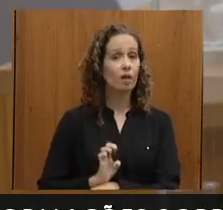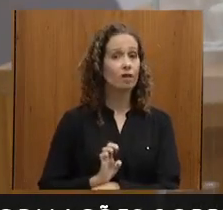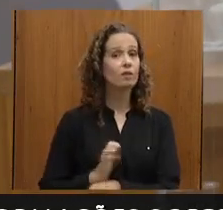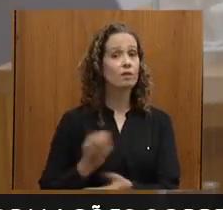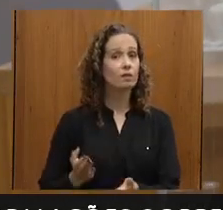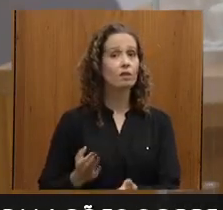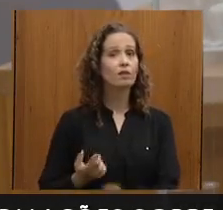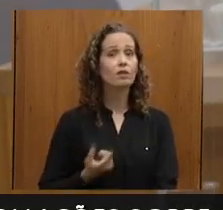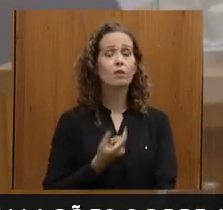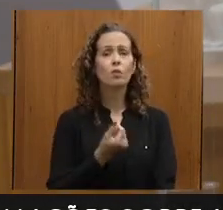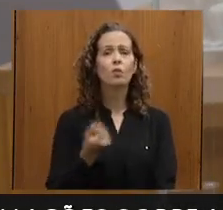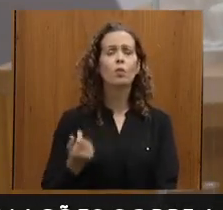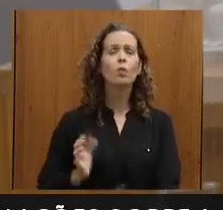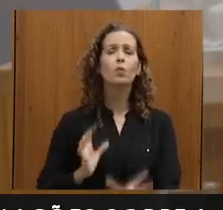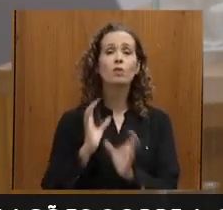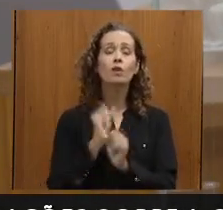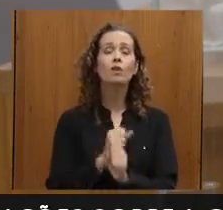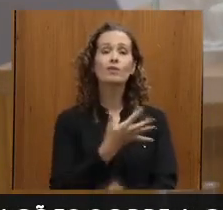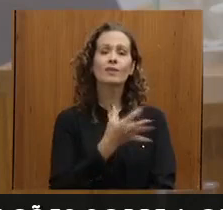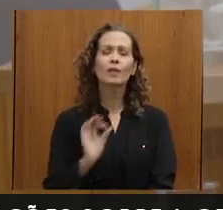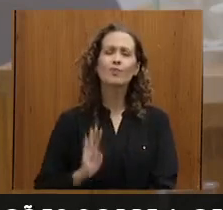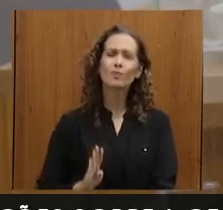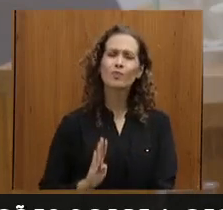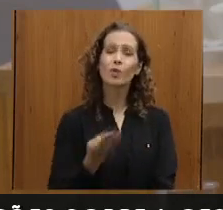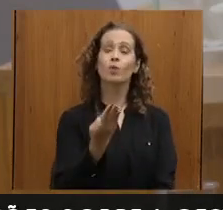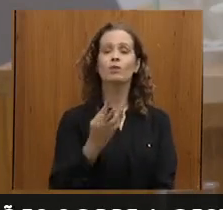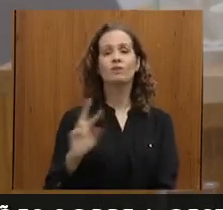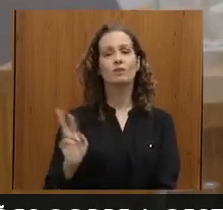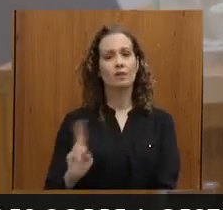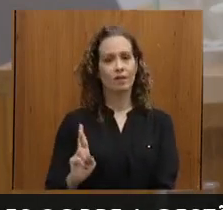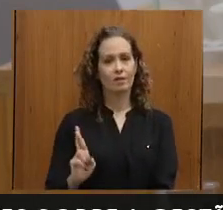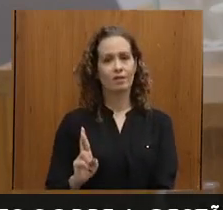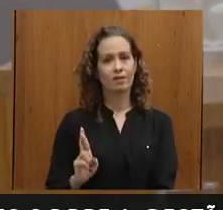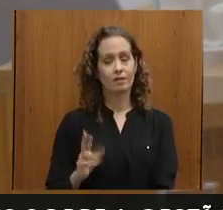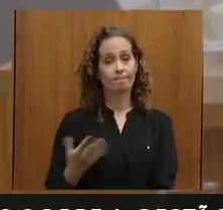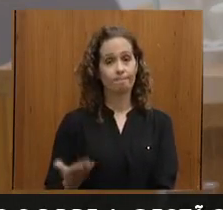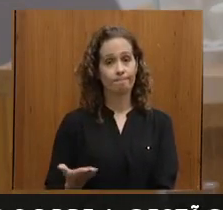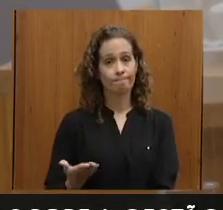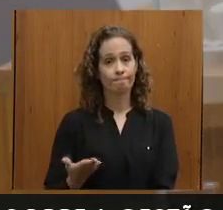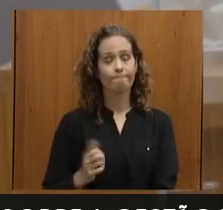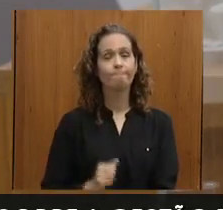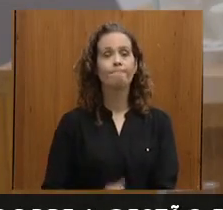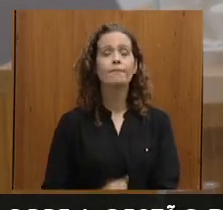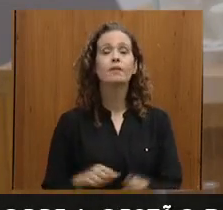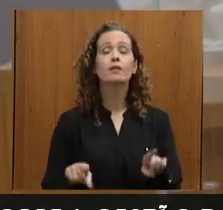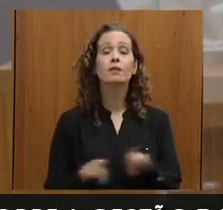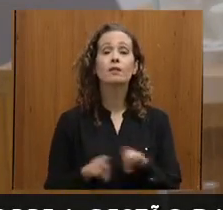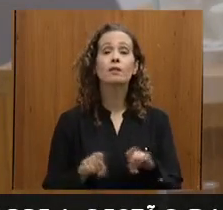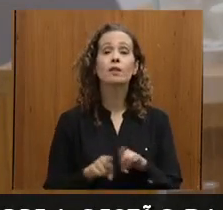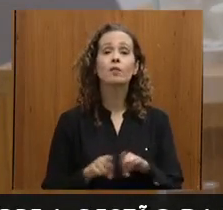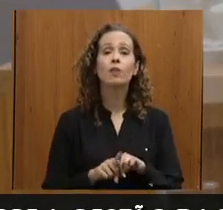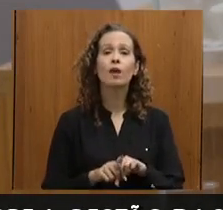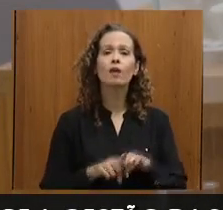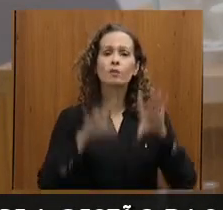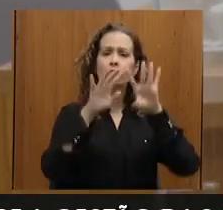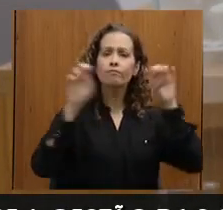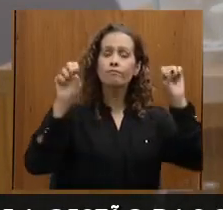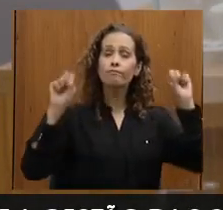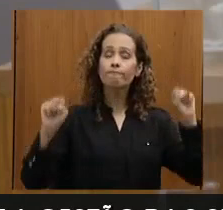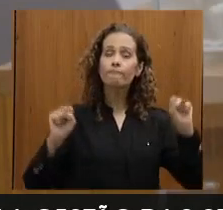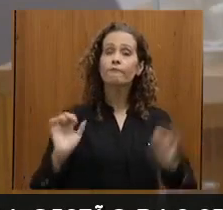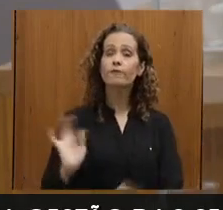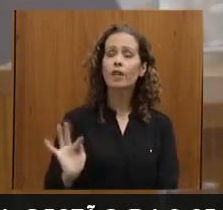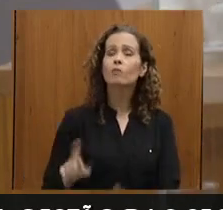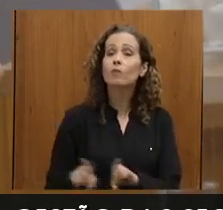Gerais no valor de mais de 100 bilhões de reais. E que o Superior Tribunal Federal vai suspender as